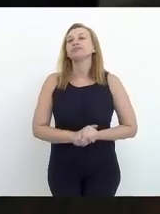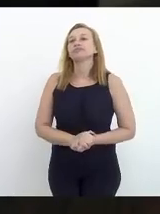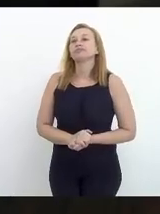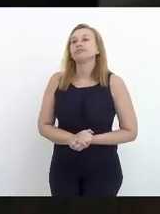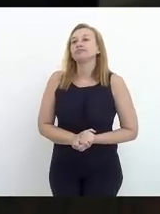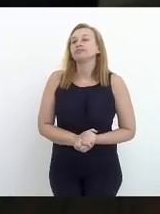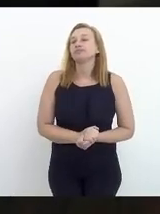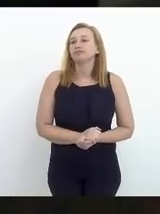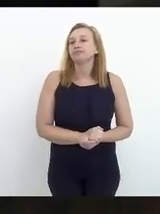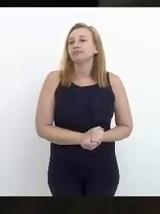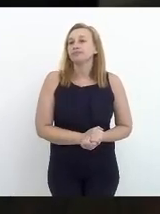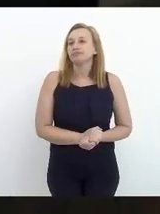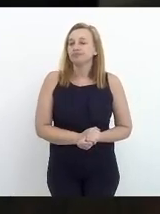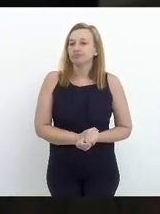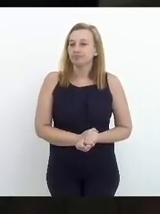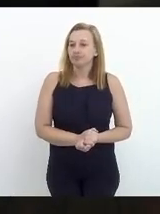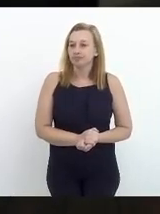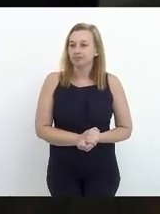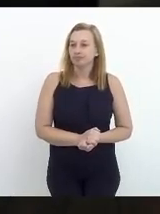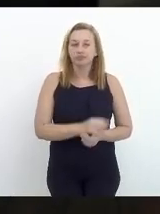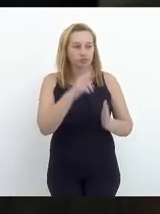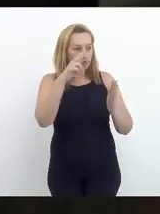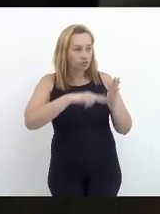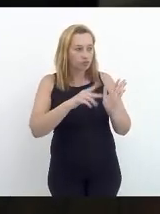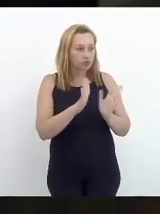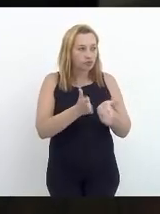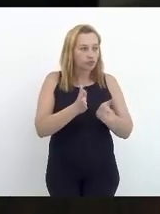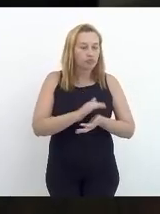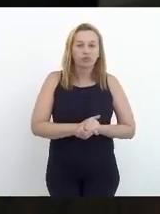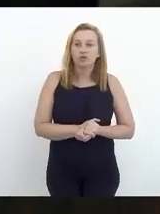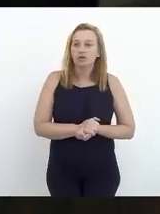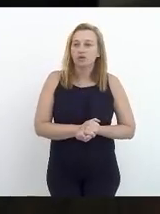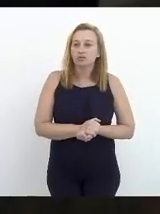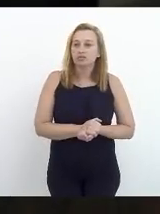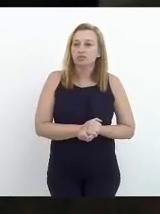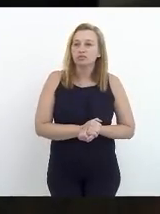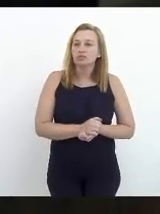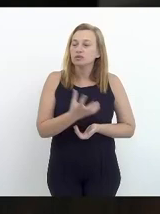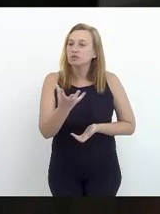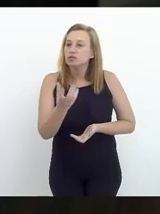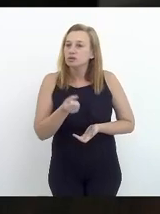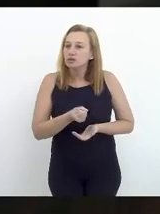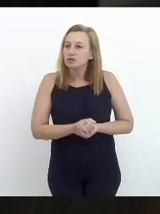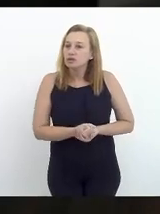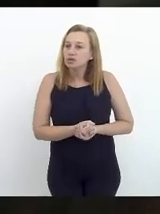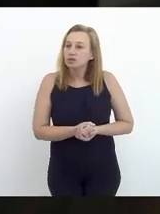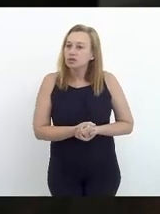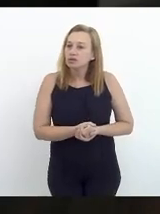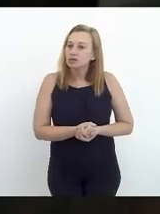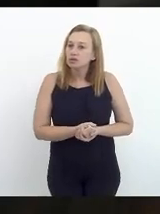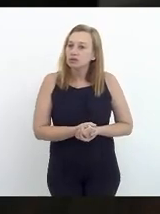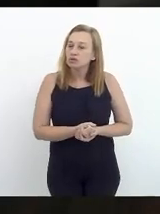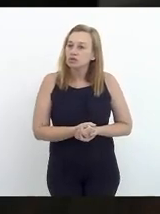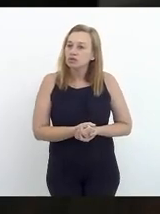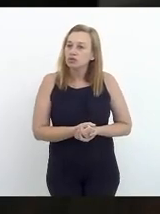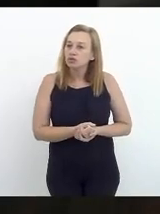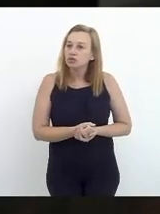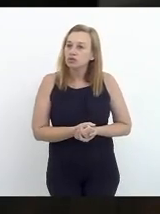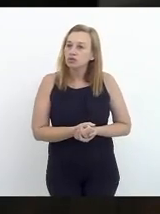Eu li agora há pouco, recebi possivelmente é um Twitter, porque eu não sou